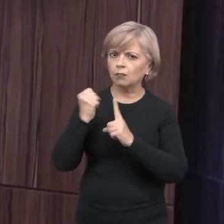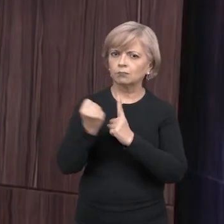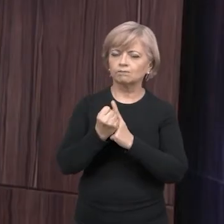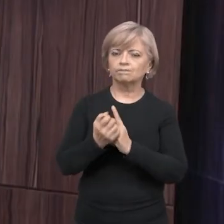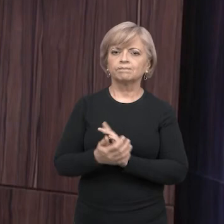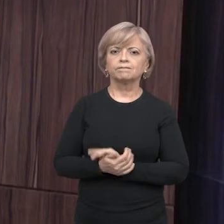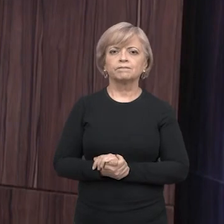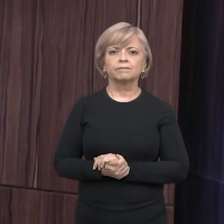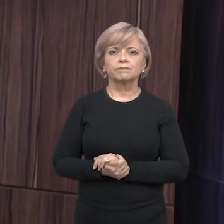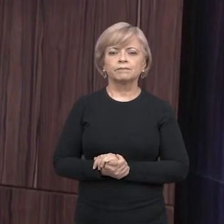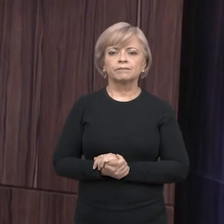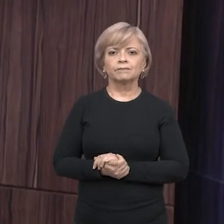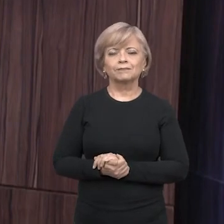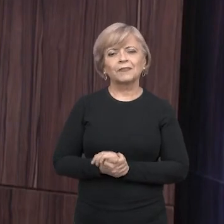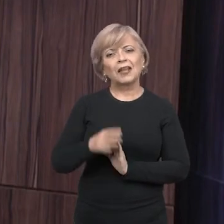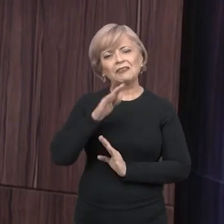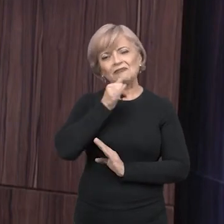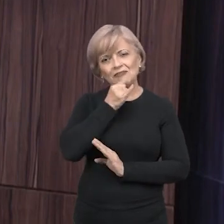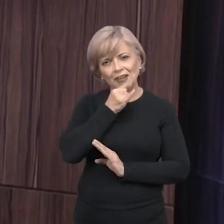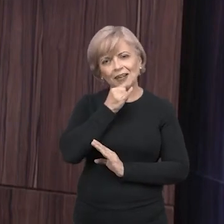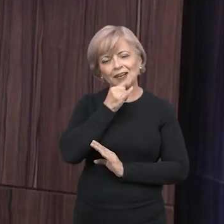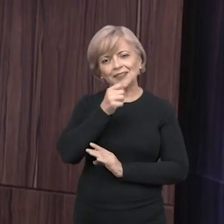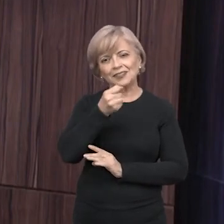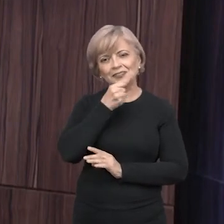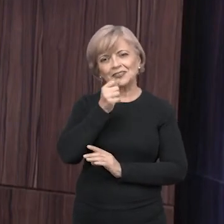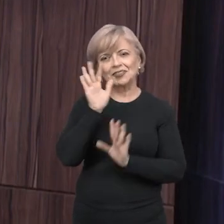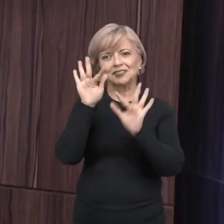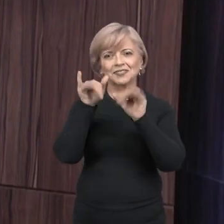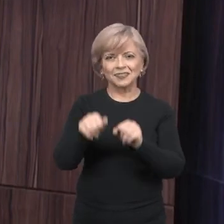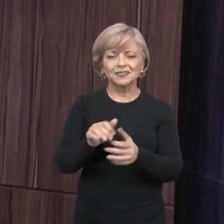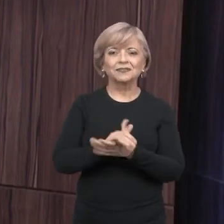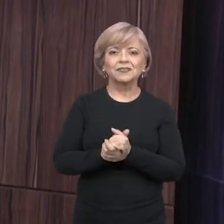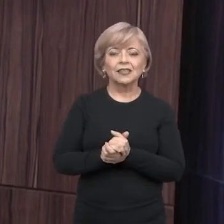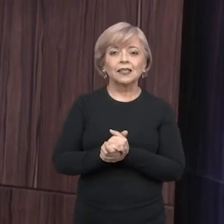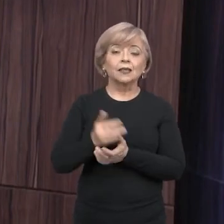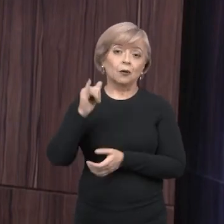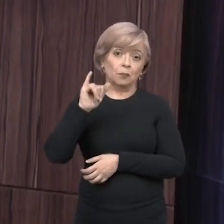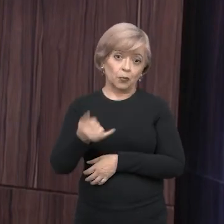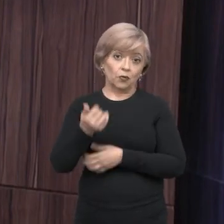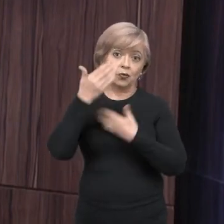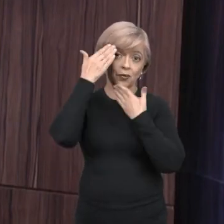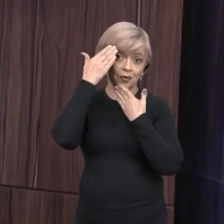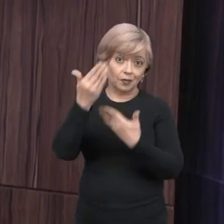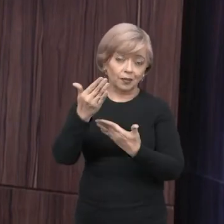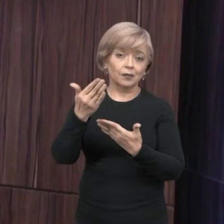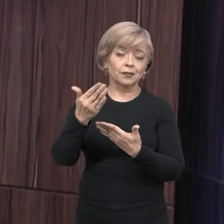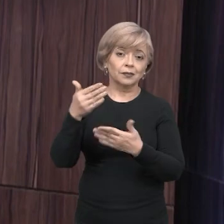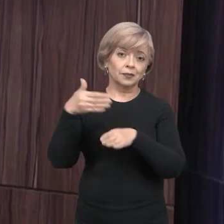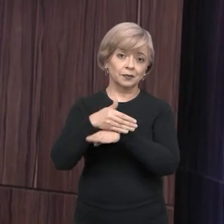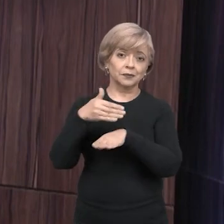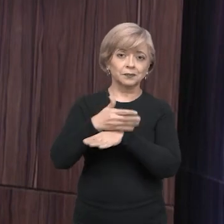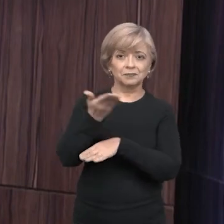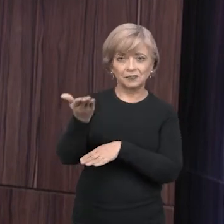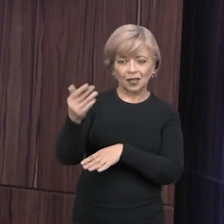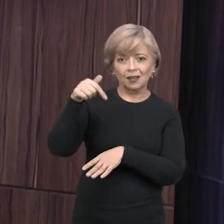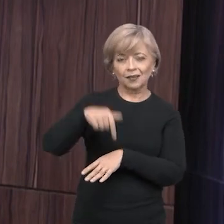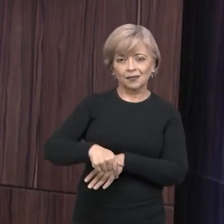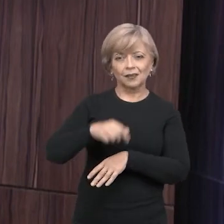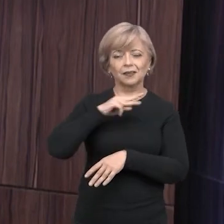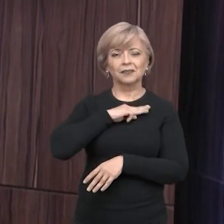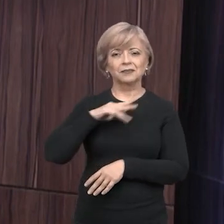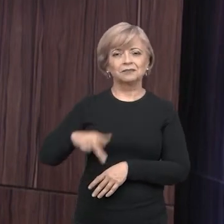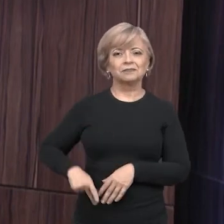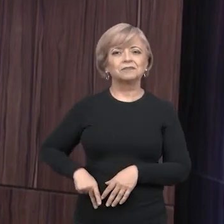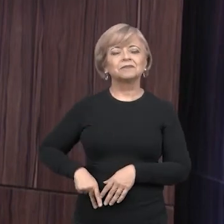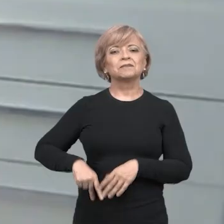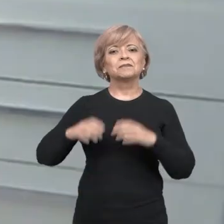certo doutora Ana é bom infelizmente a nossa entrevista vai chegando ao fim eu aproveito para agradecer novamente a participação da senhora aqui no